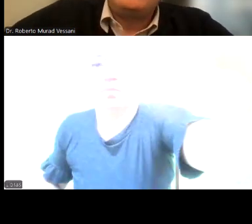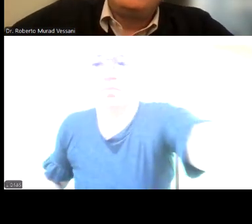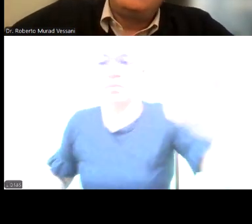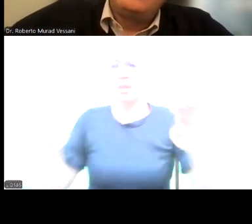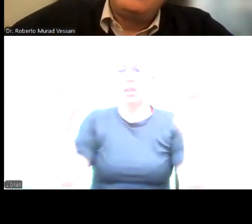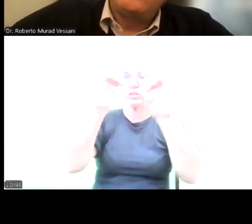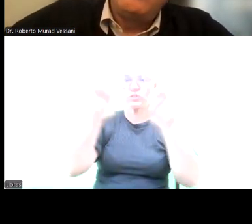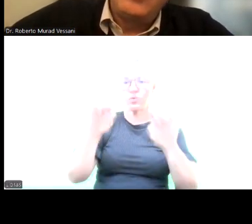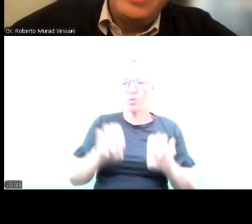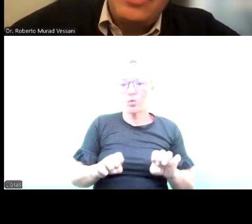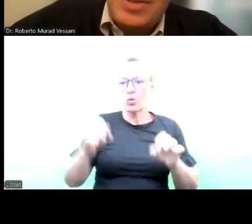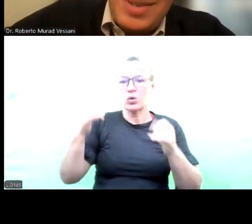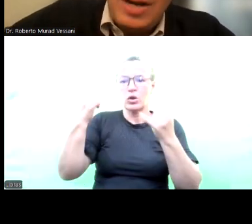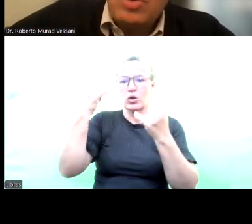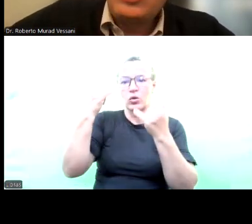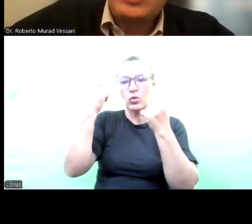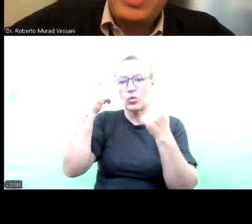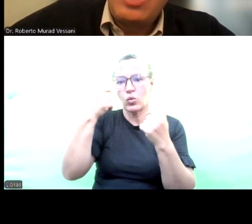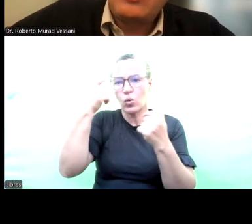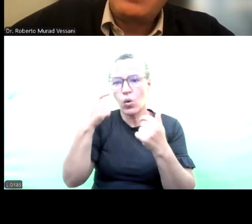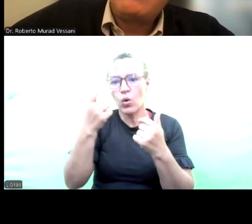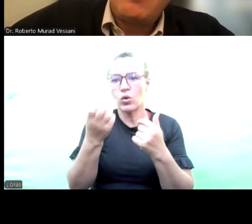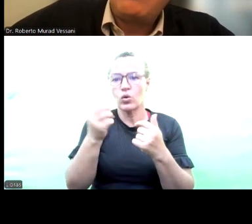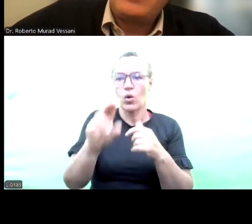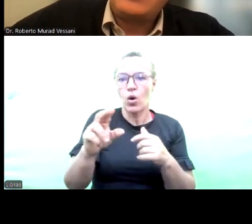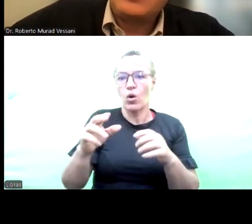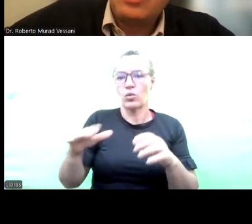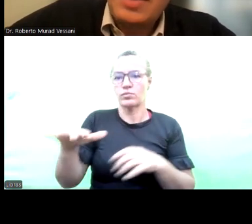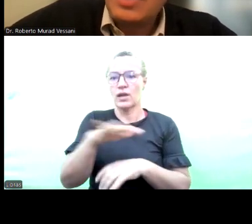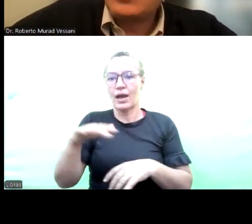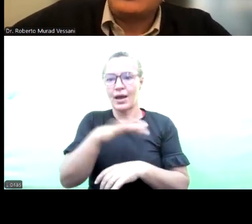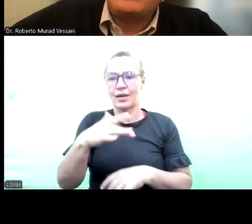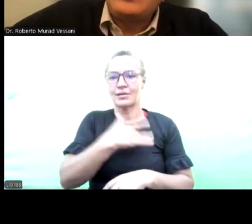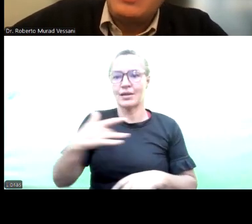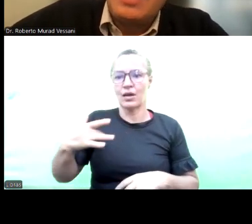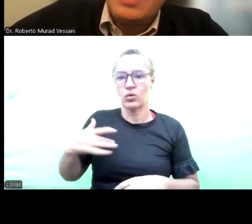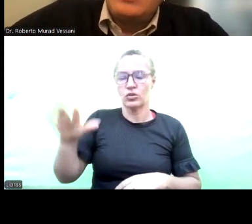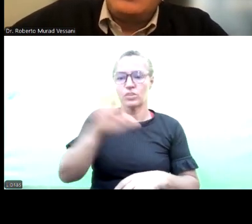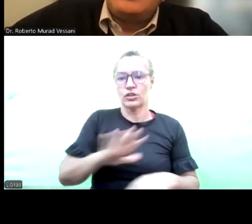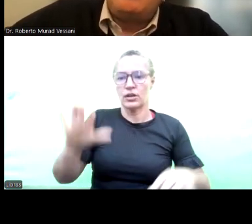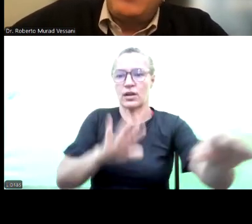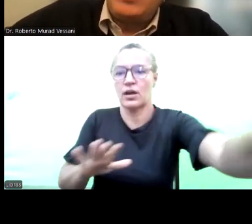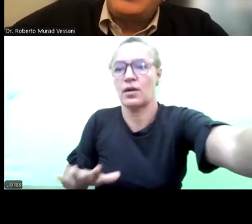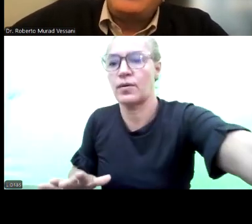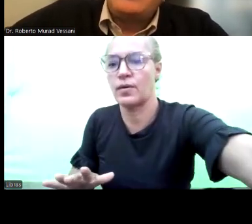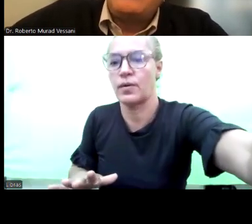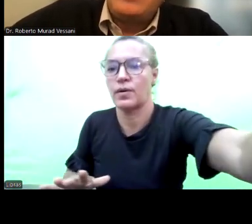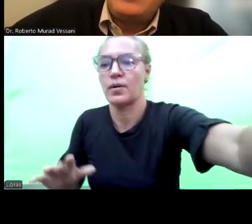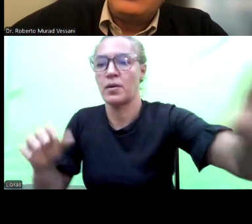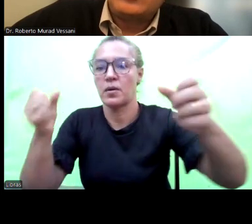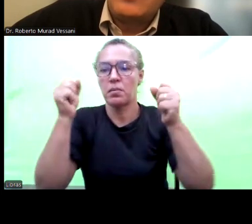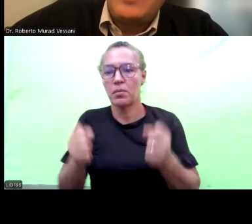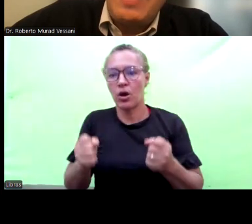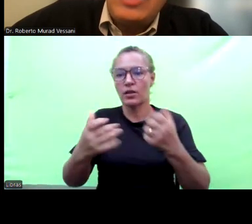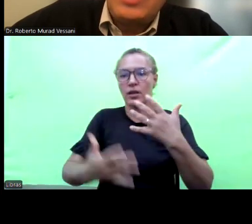ou componentes de saúde geral que envolve a circulação sanguínea, podem